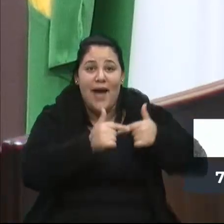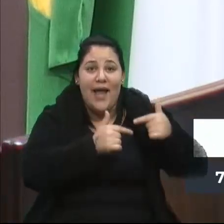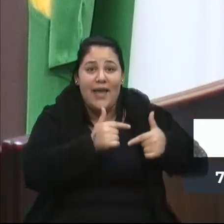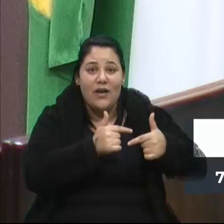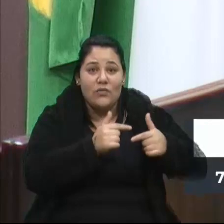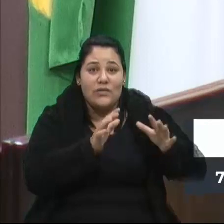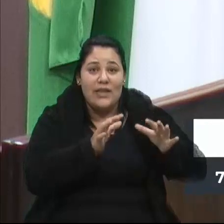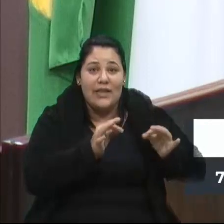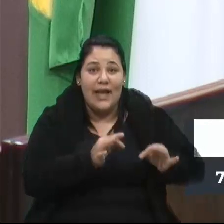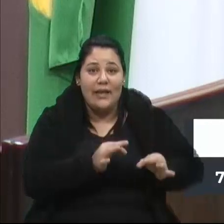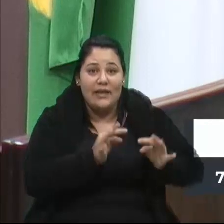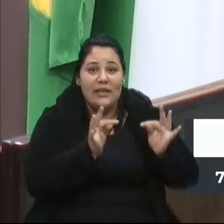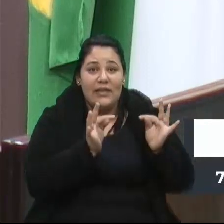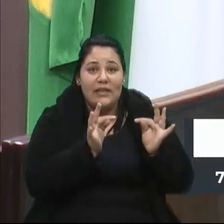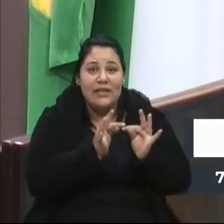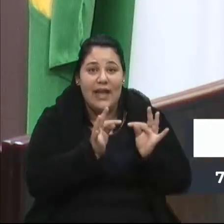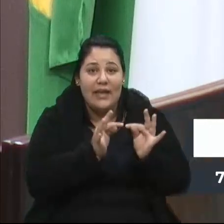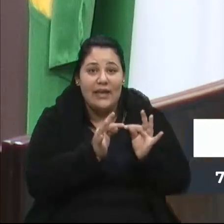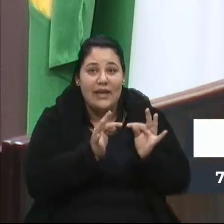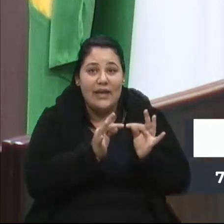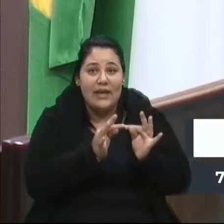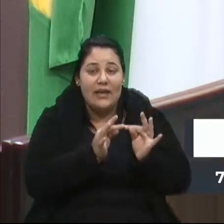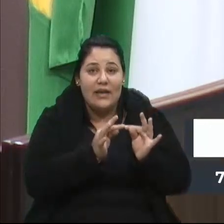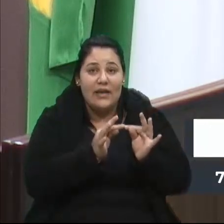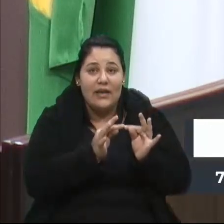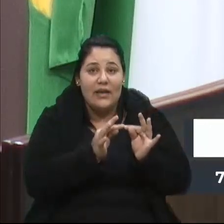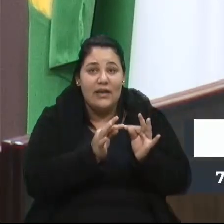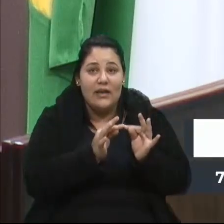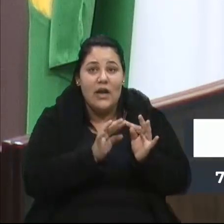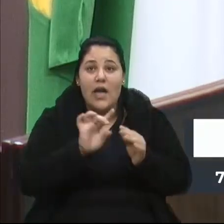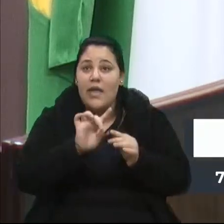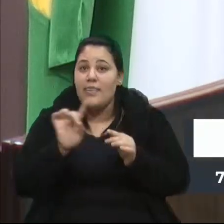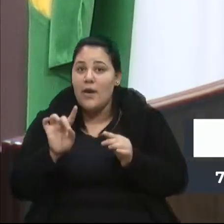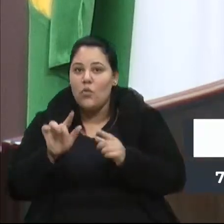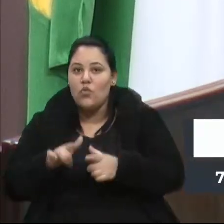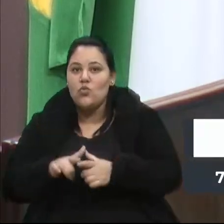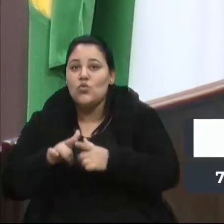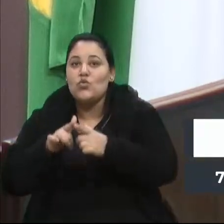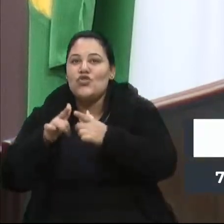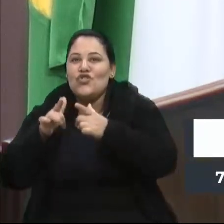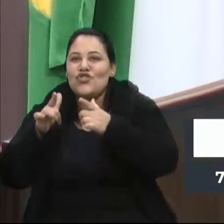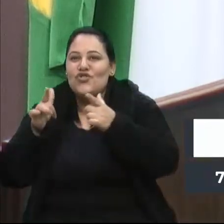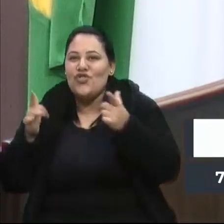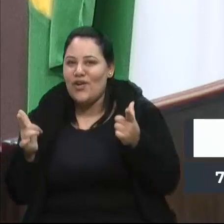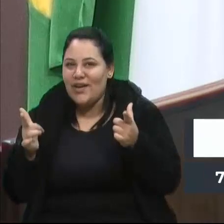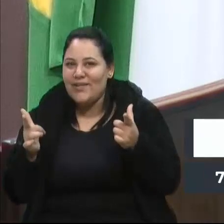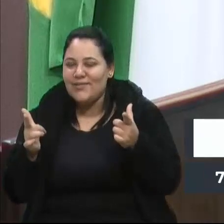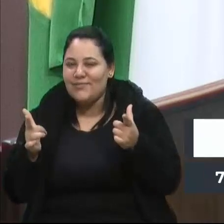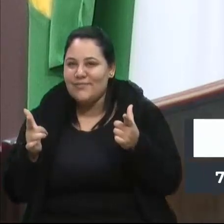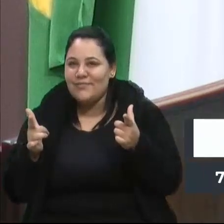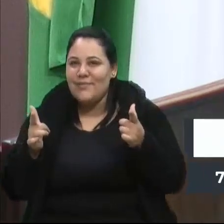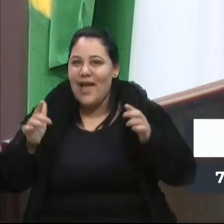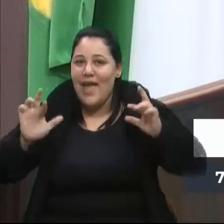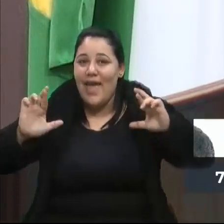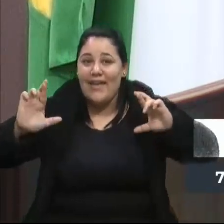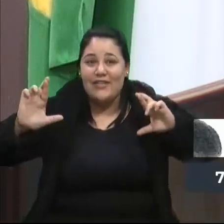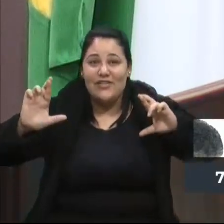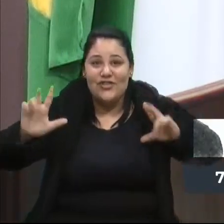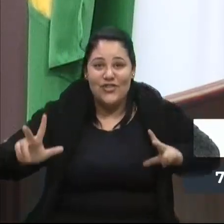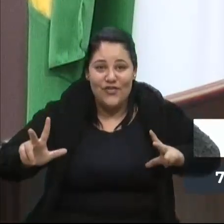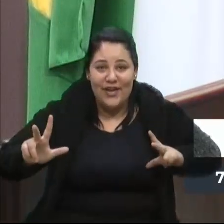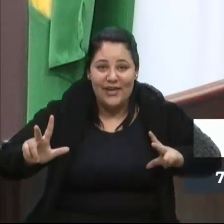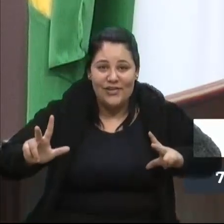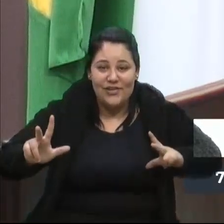técnica, não com a parte do jornalismo. Então, isso é uma diferença bem grande do que